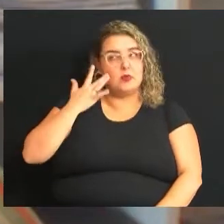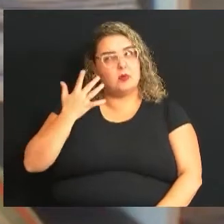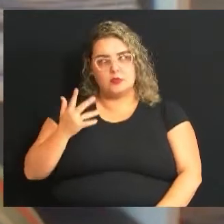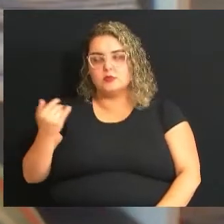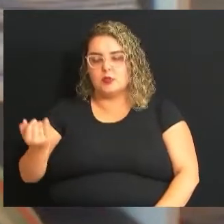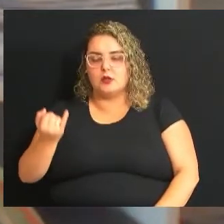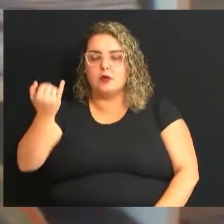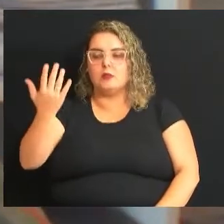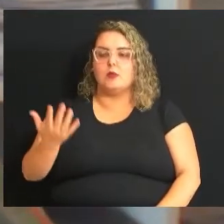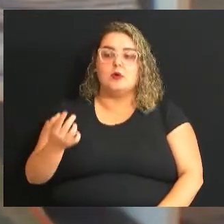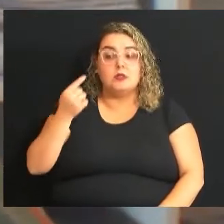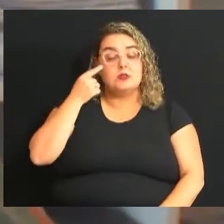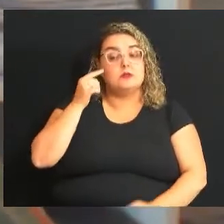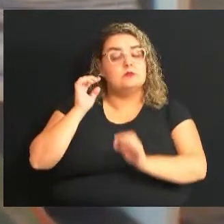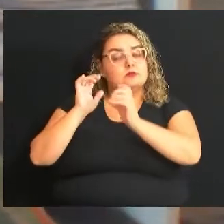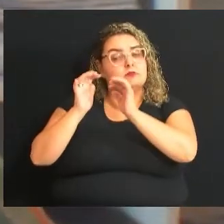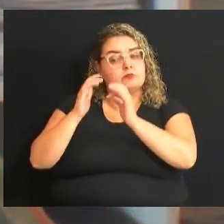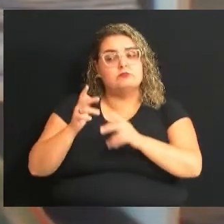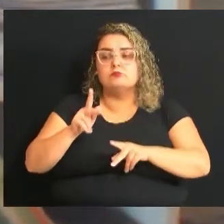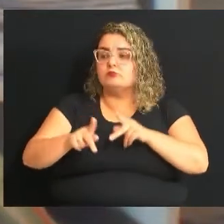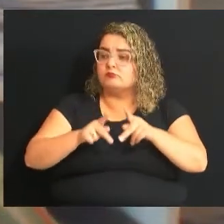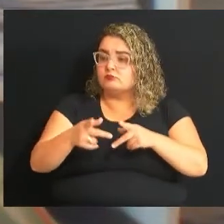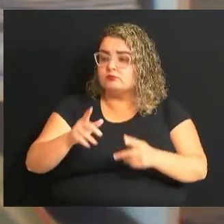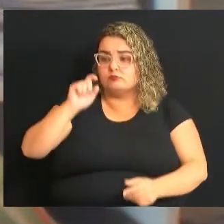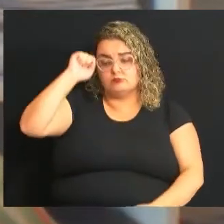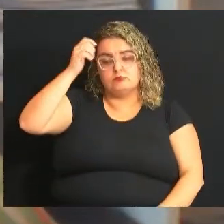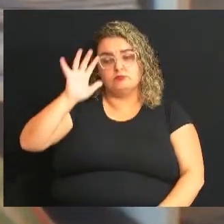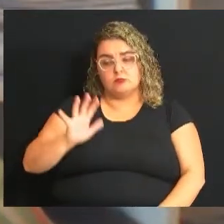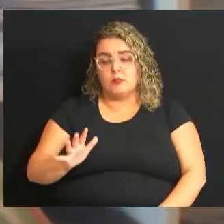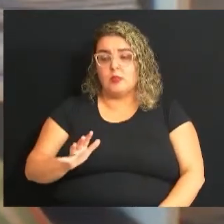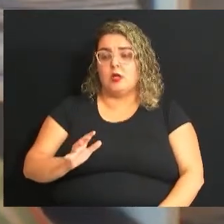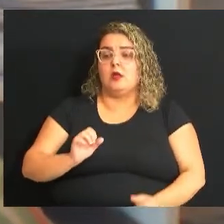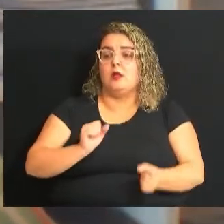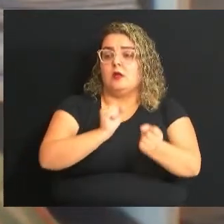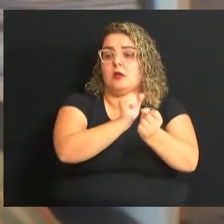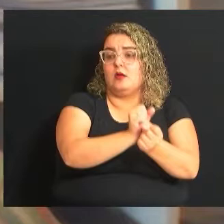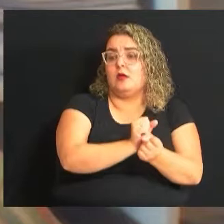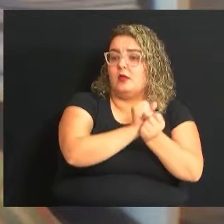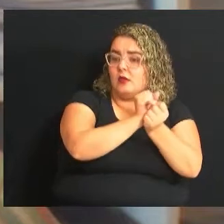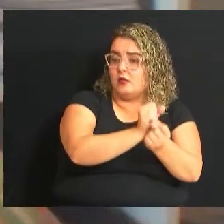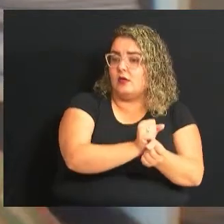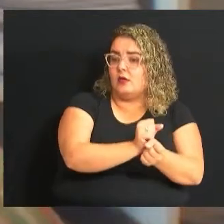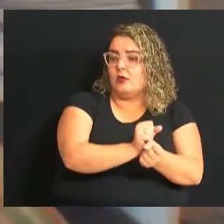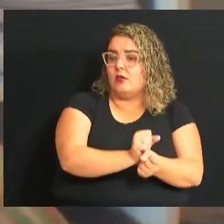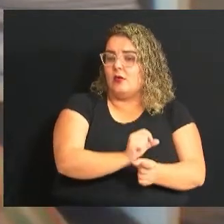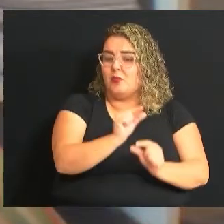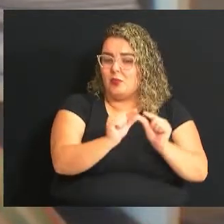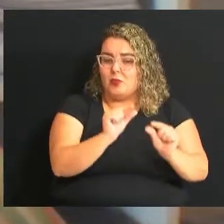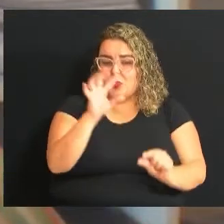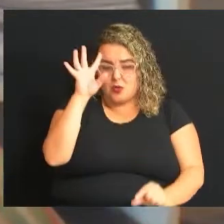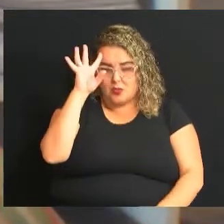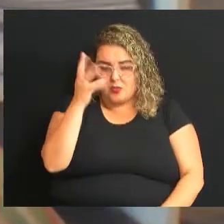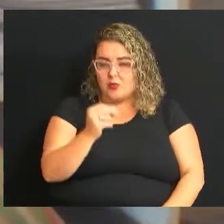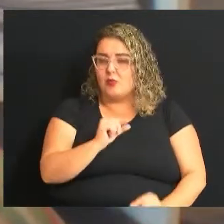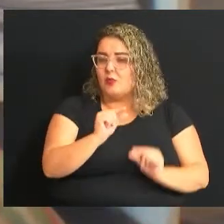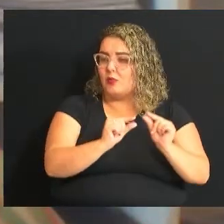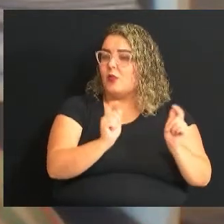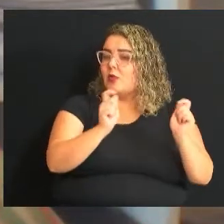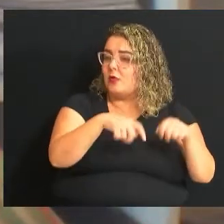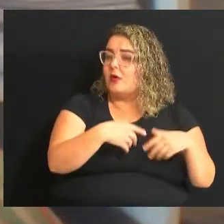a gente pensa essa população africana, pouco letrada, como pouco capaz, de